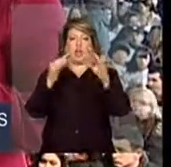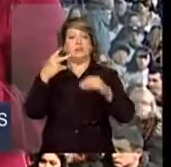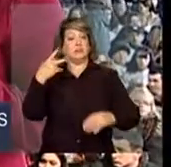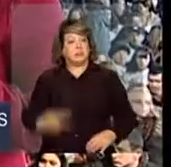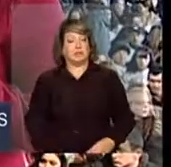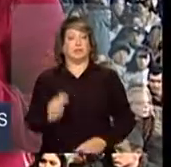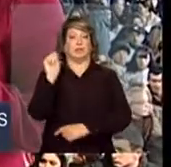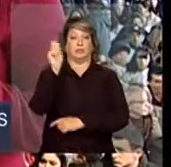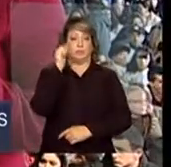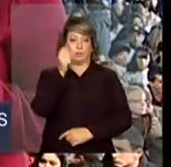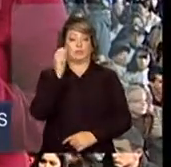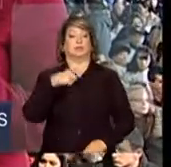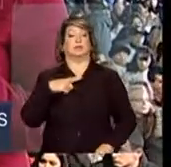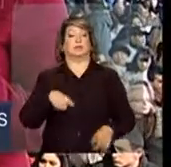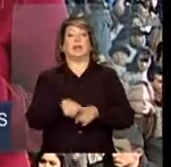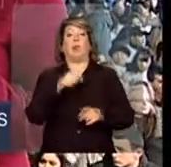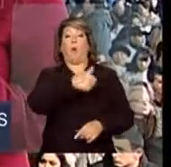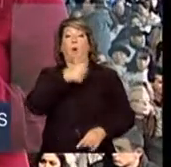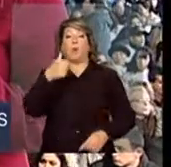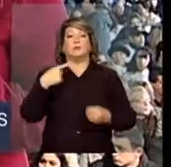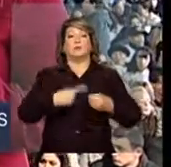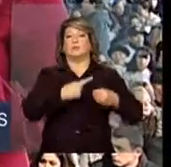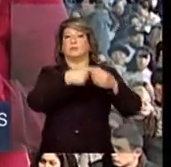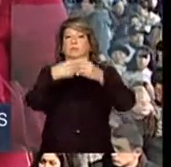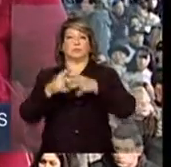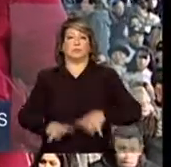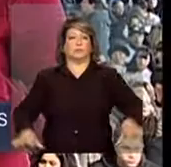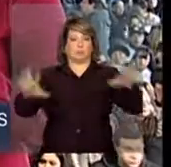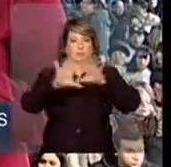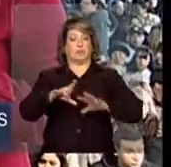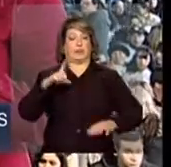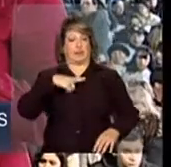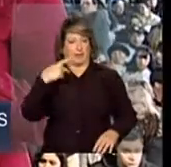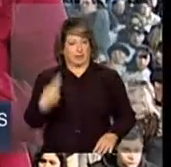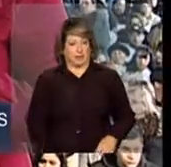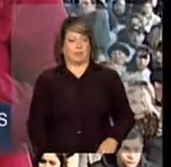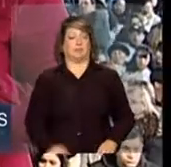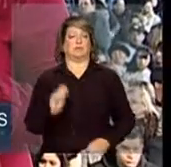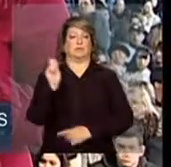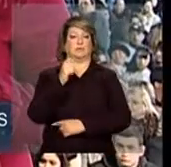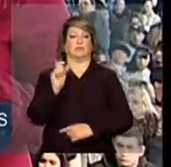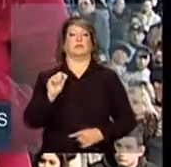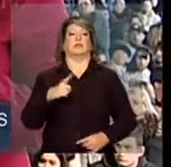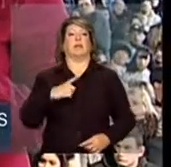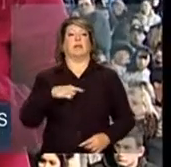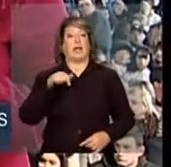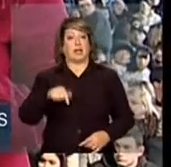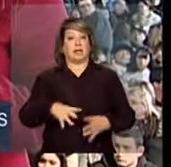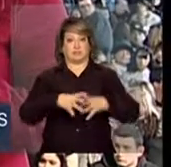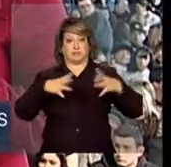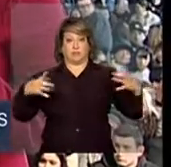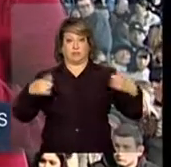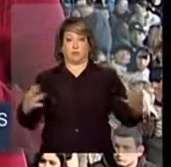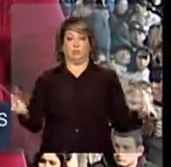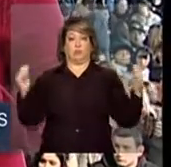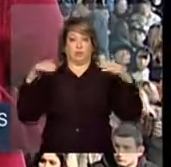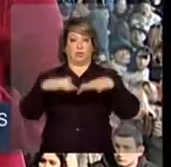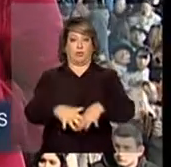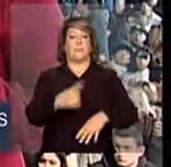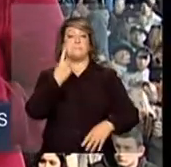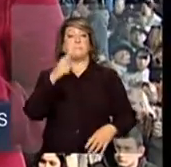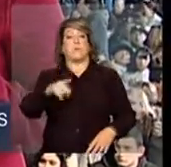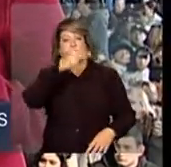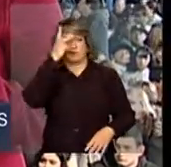outras 11 unidades espalhadas no estado. Bem, aqui foi montada uma grande estrutura para receber cerca de 1.000